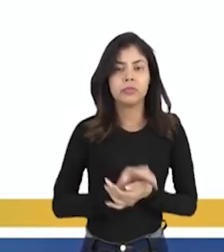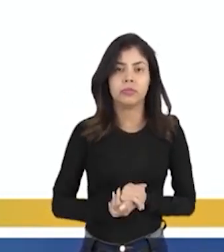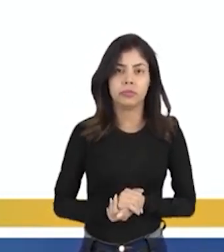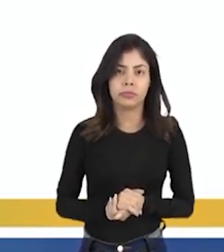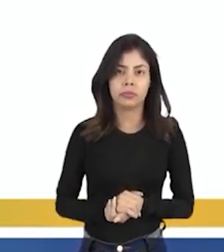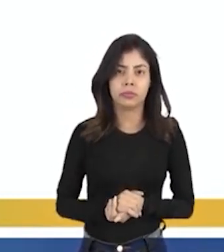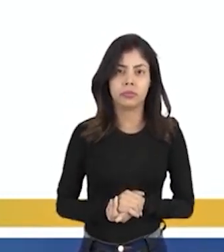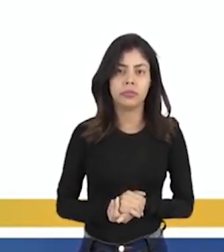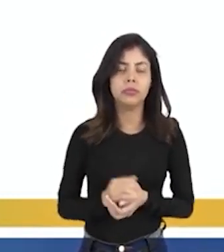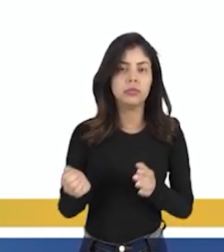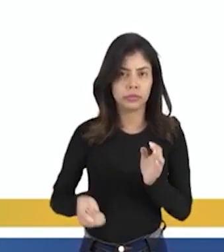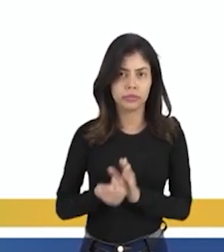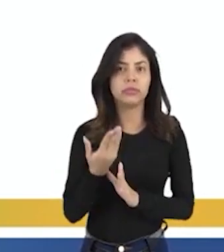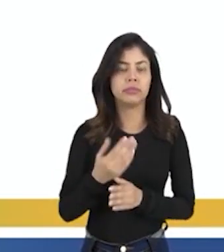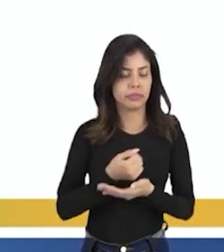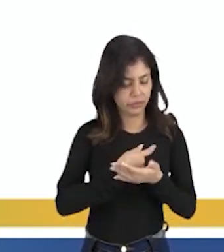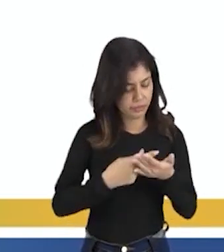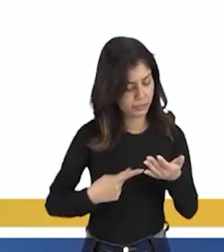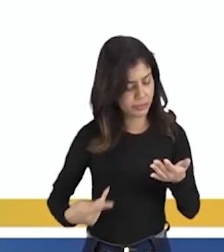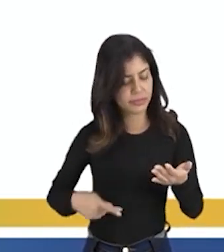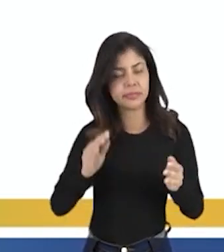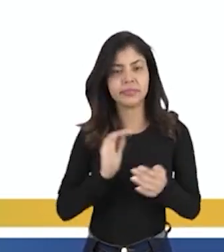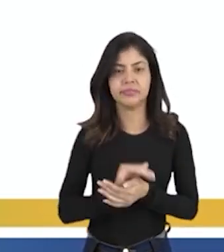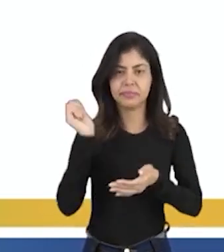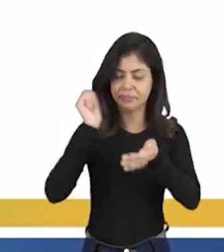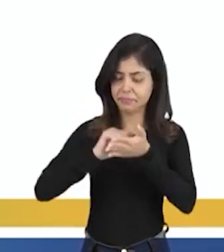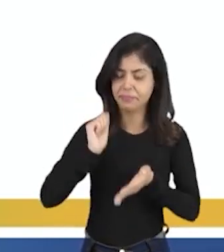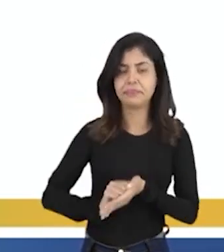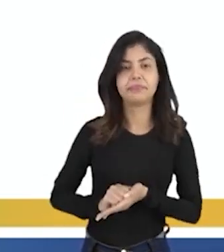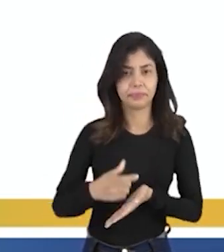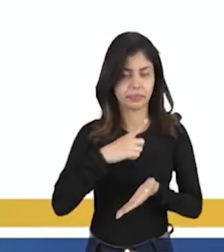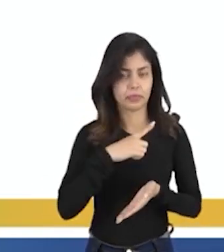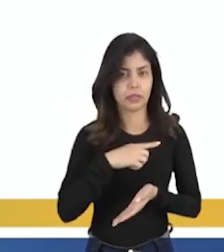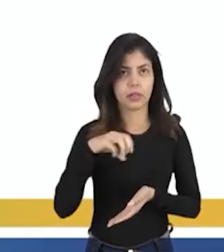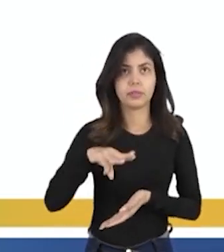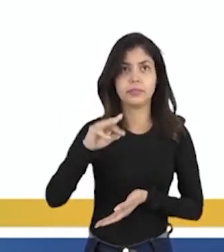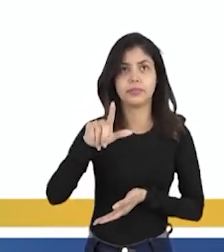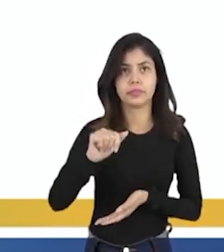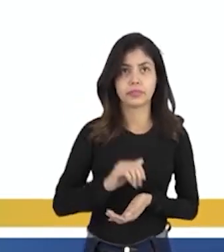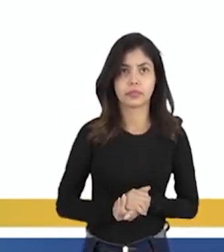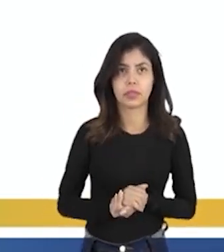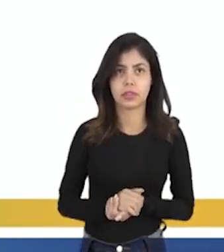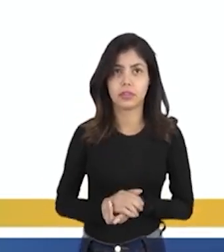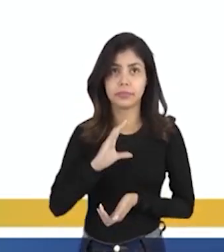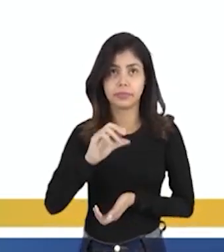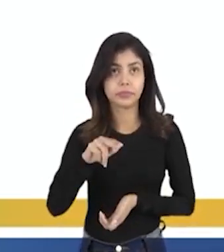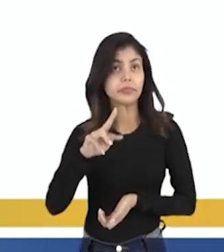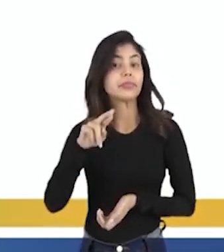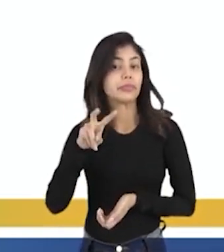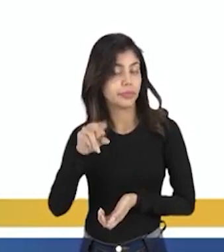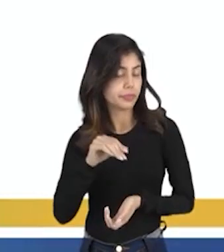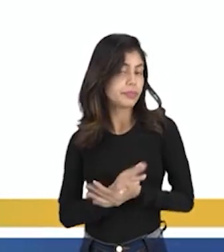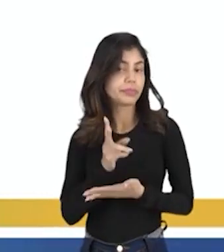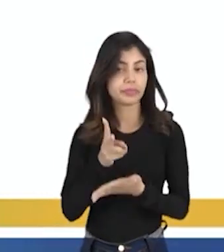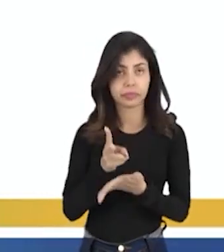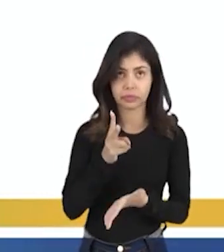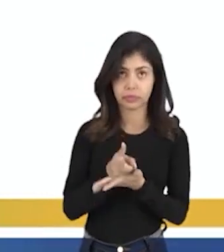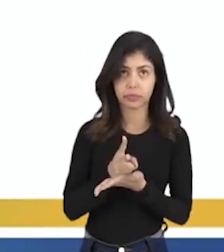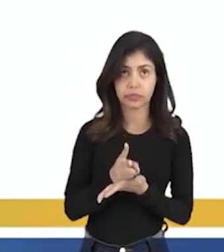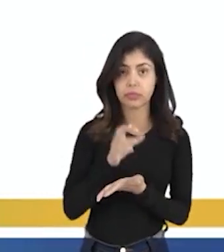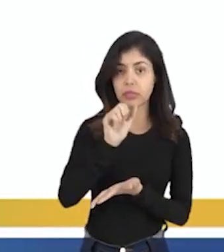ato de criar poemas ou o ato de escrever, então nós temos a metalinguagem. A conativa é a